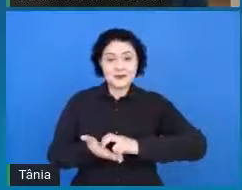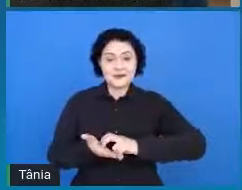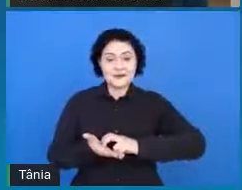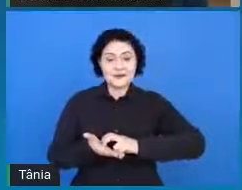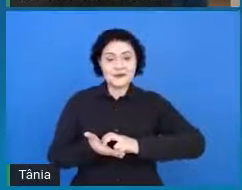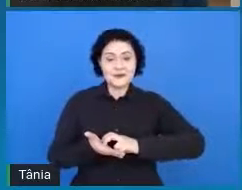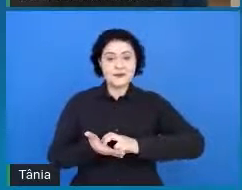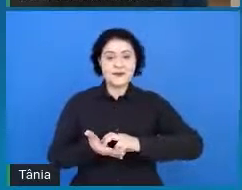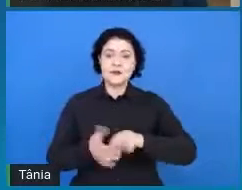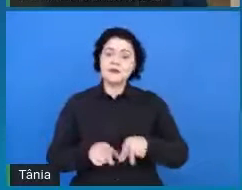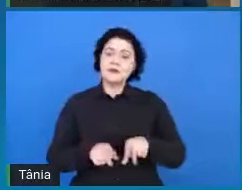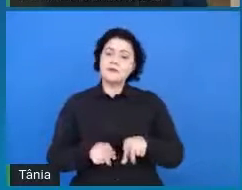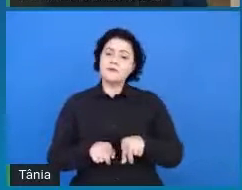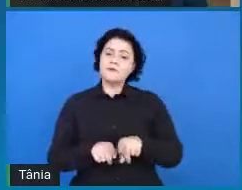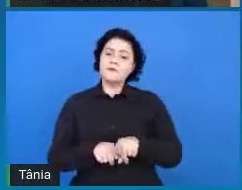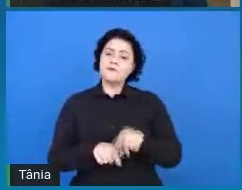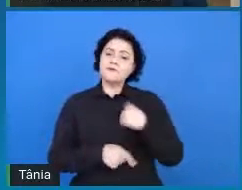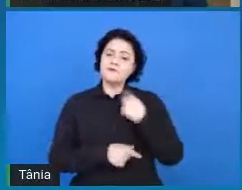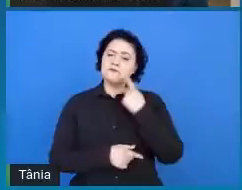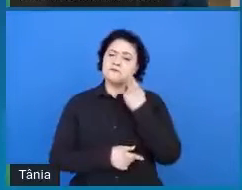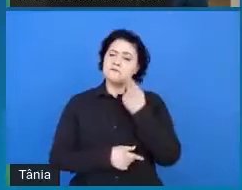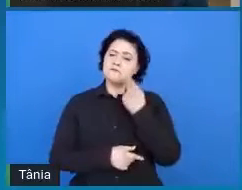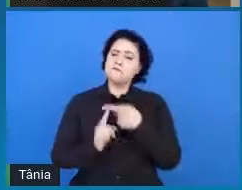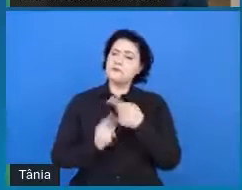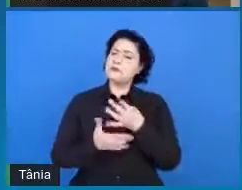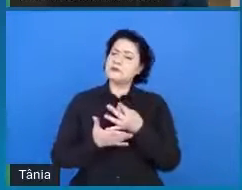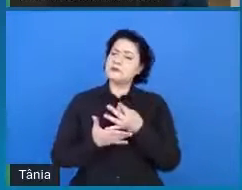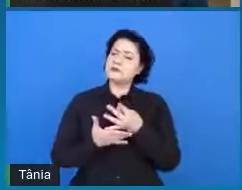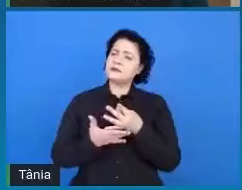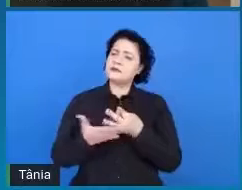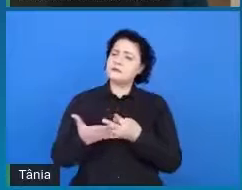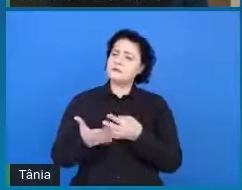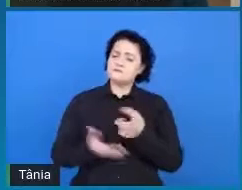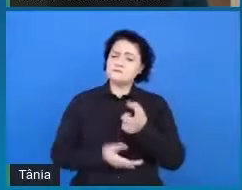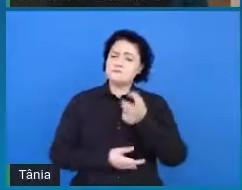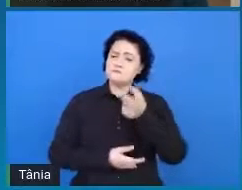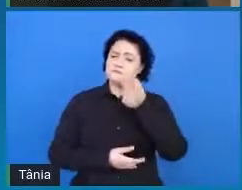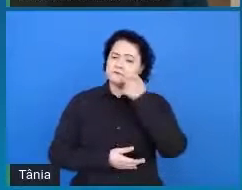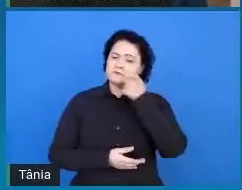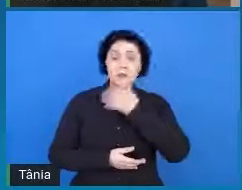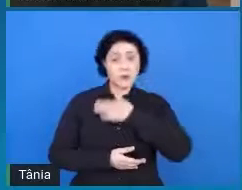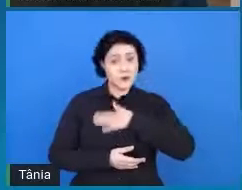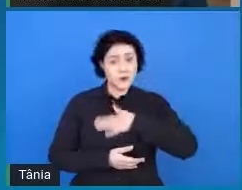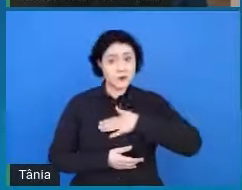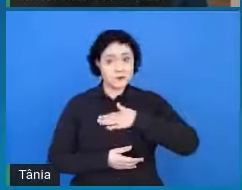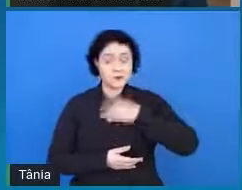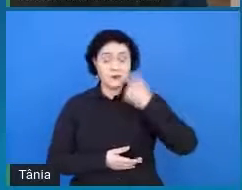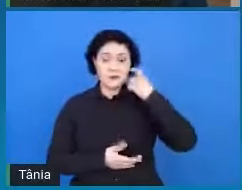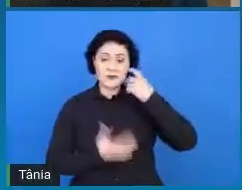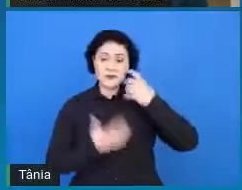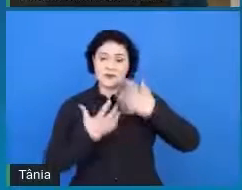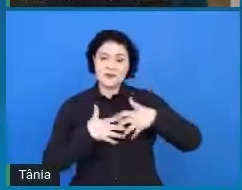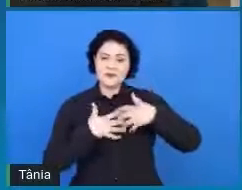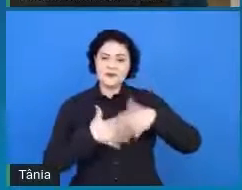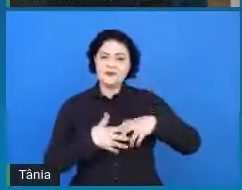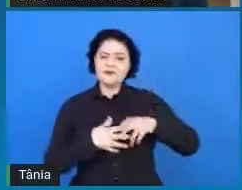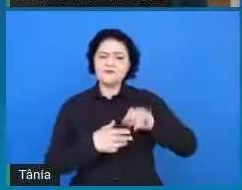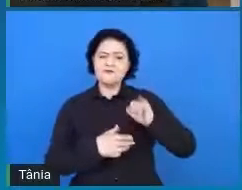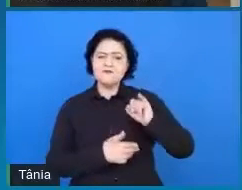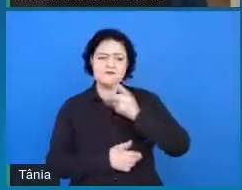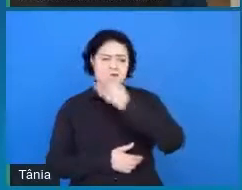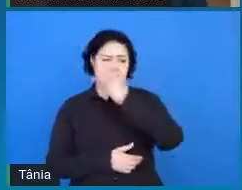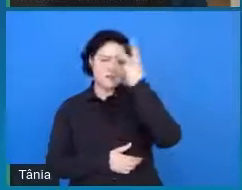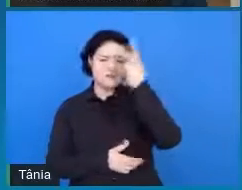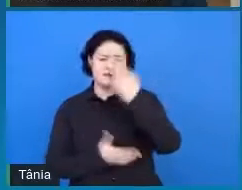sempre E aí eu digo assim mas que texto muito interessante gostei dessas reflexões quem terá sido